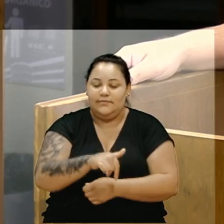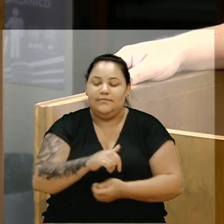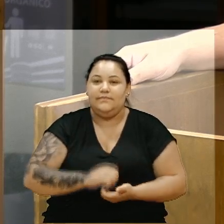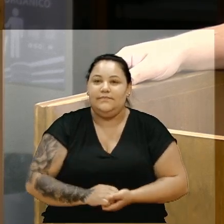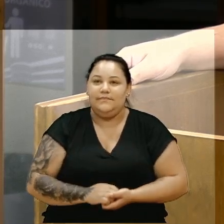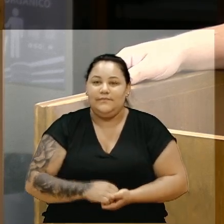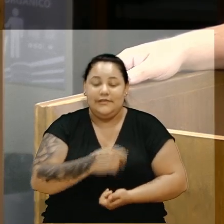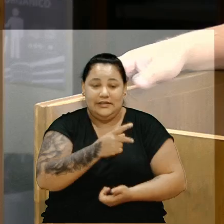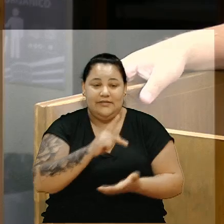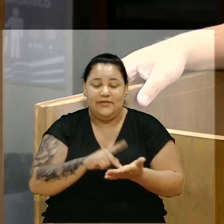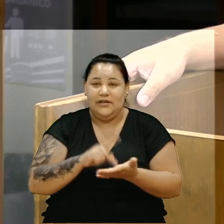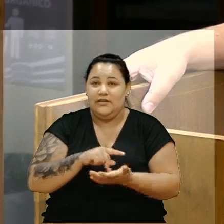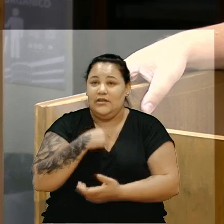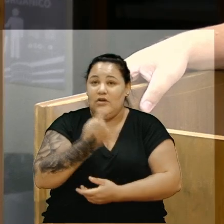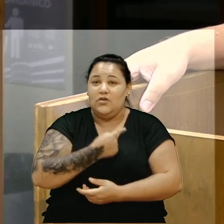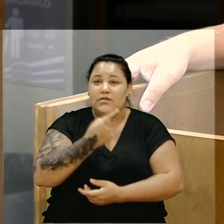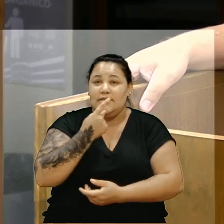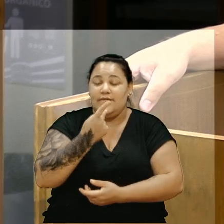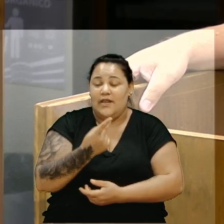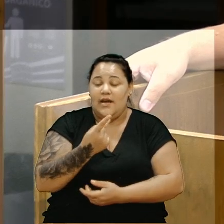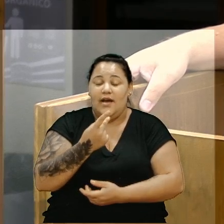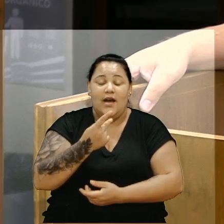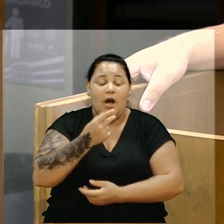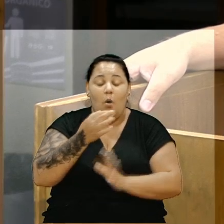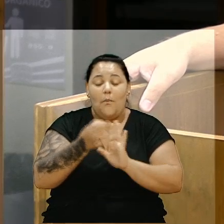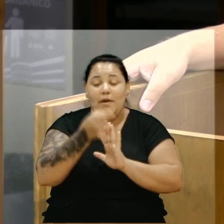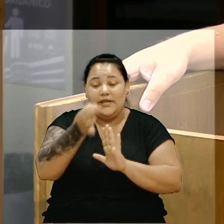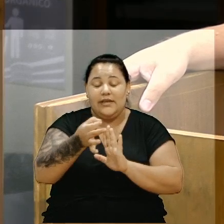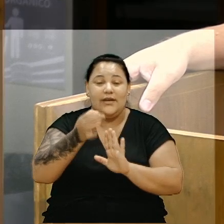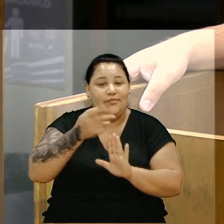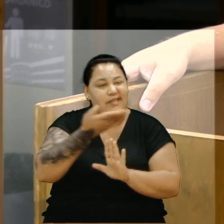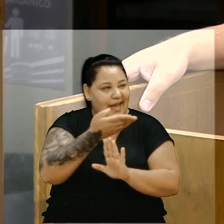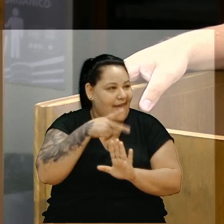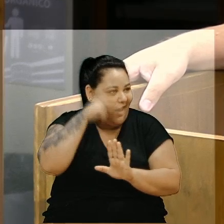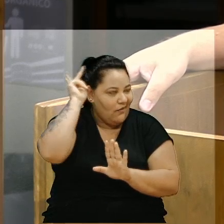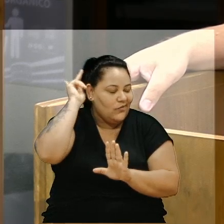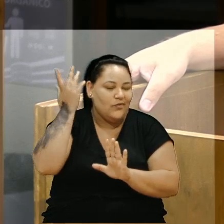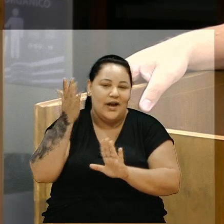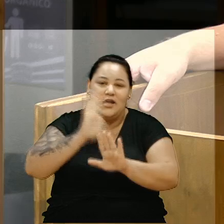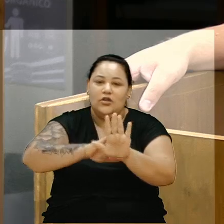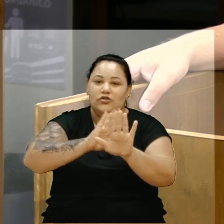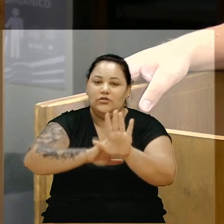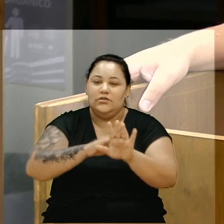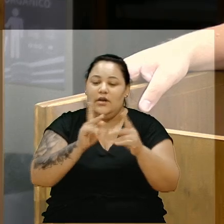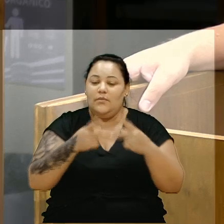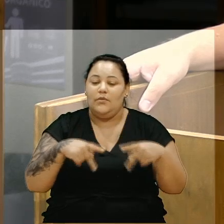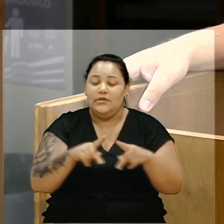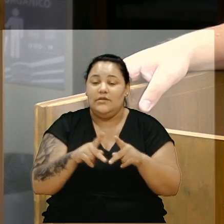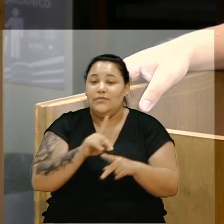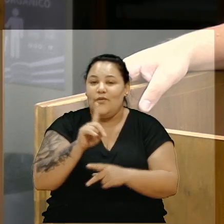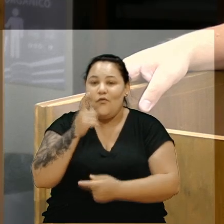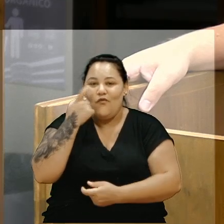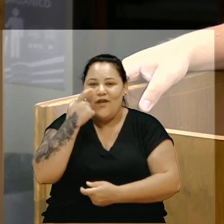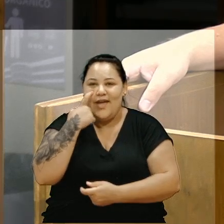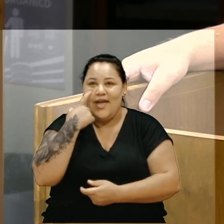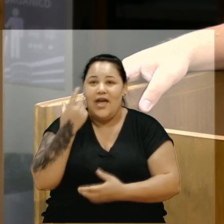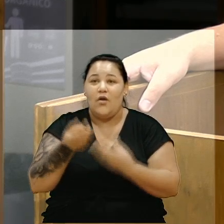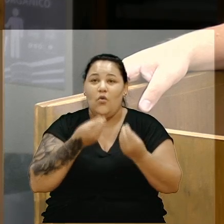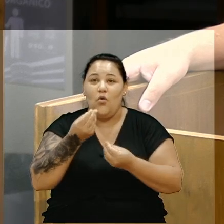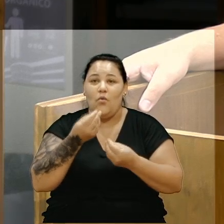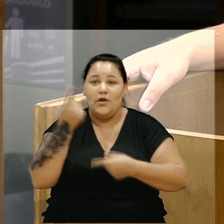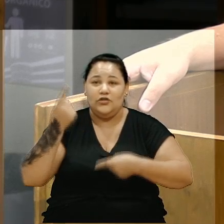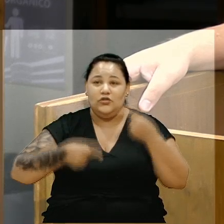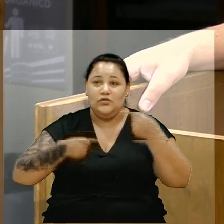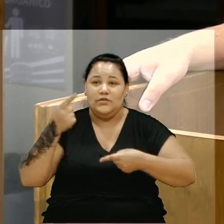vereador Iago, nosso posicionamento, nossa ideologia, mas uma coisa que a população não vê e quanto a gente aprende aqui é quanto os embates